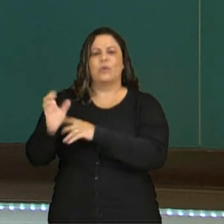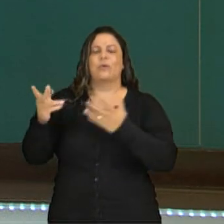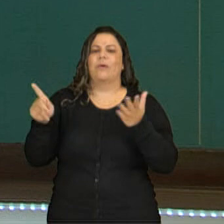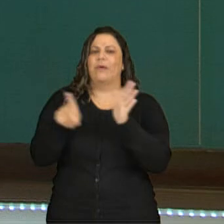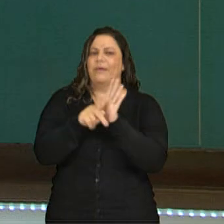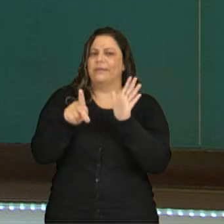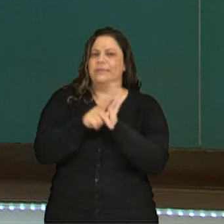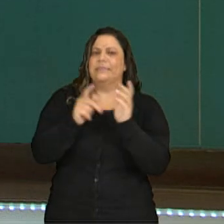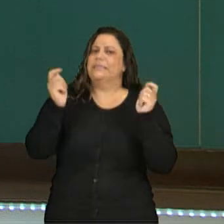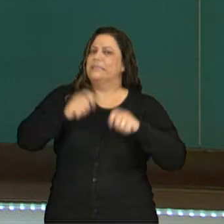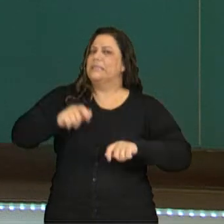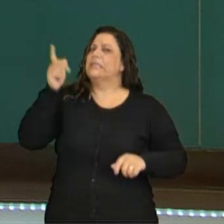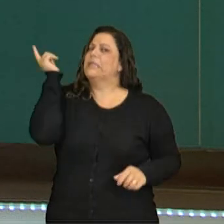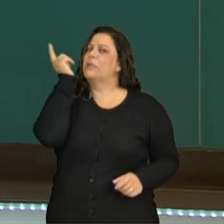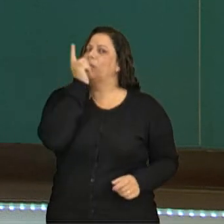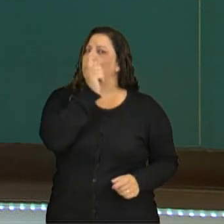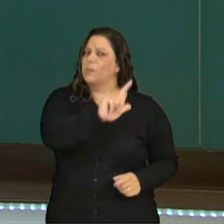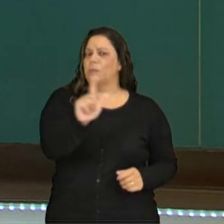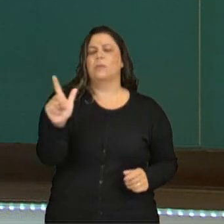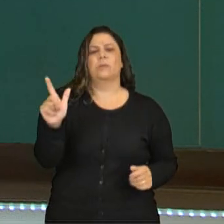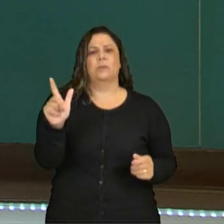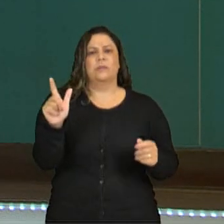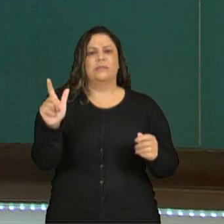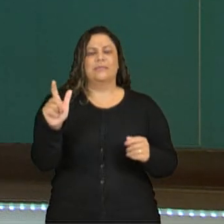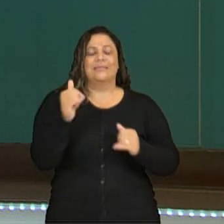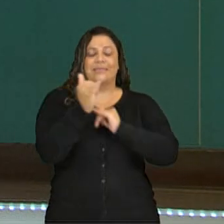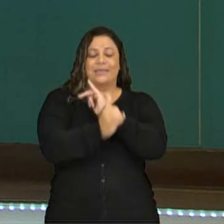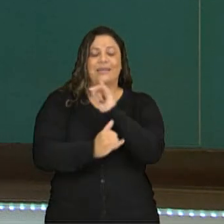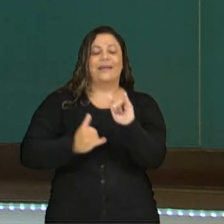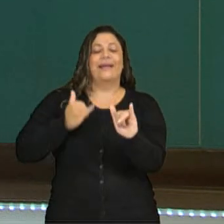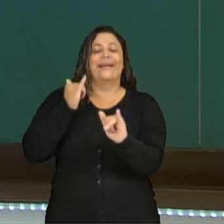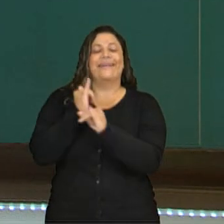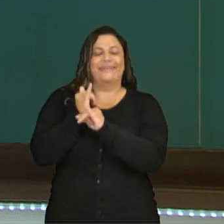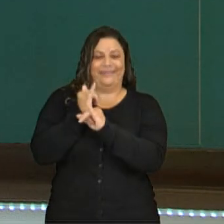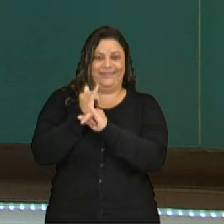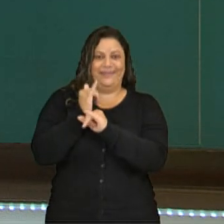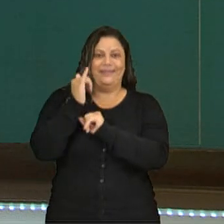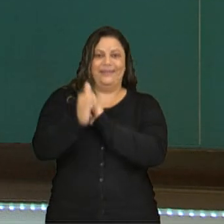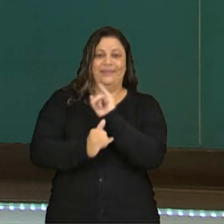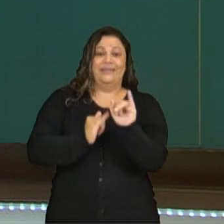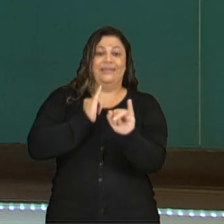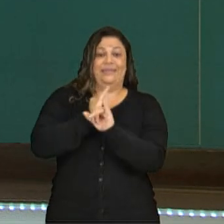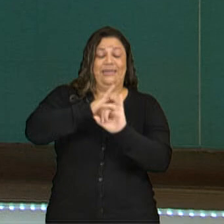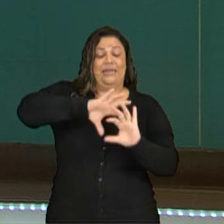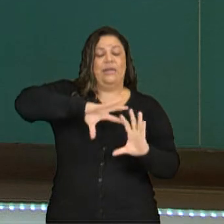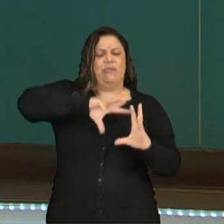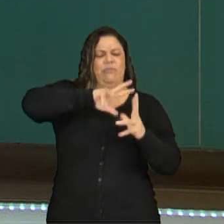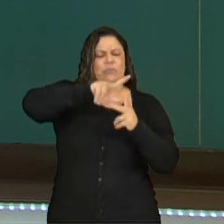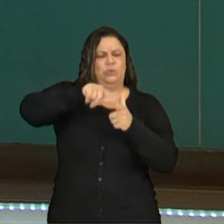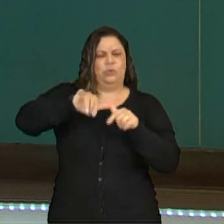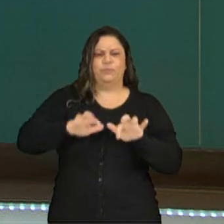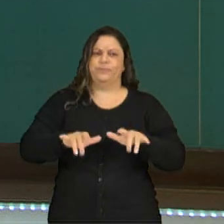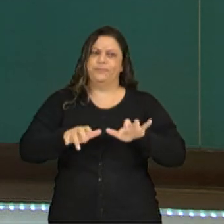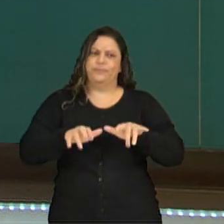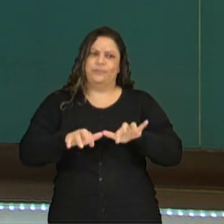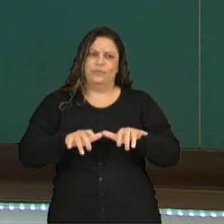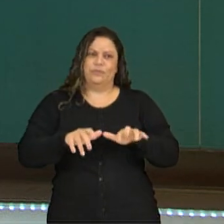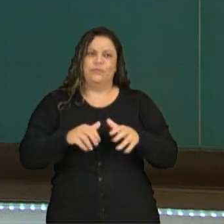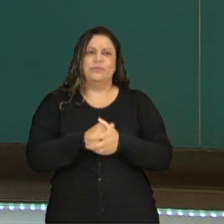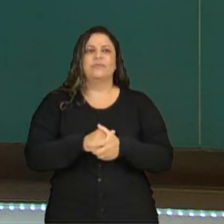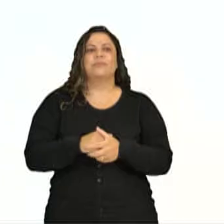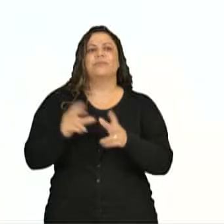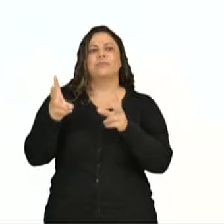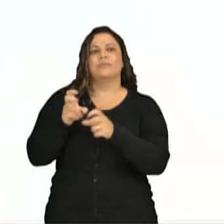smartphones conseguiram se ligar à internet, à rede mundial de computadores. Então,